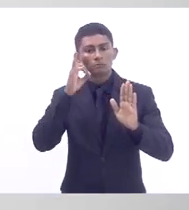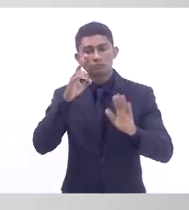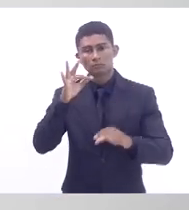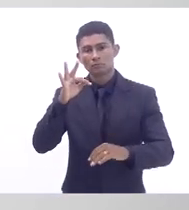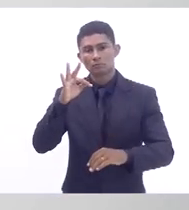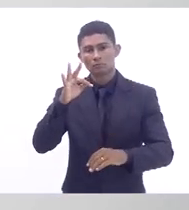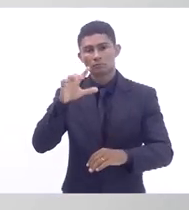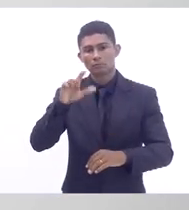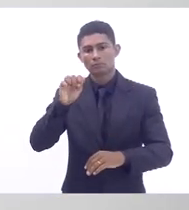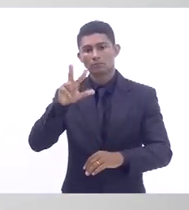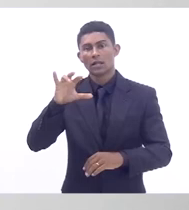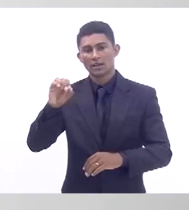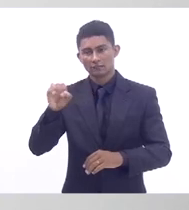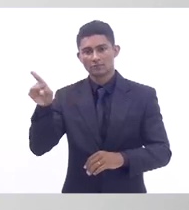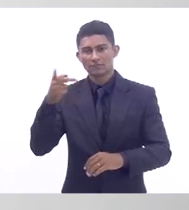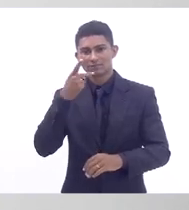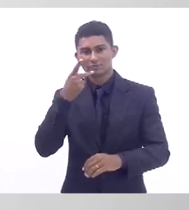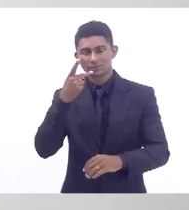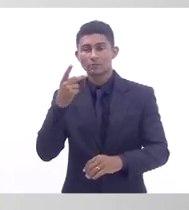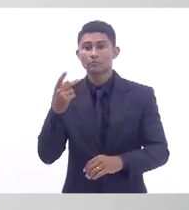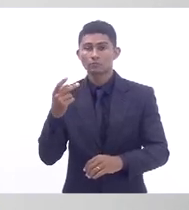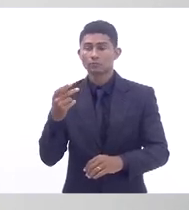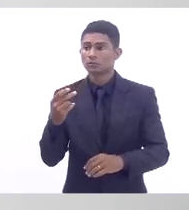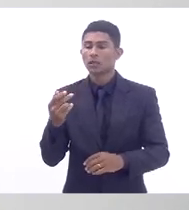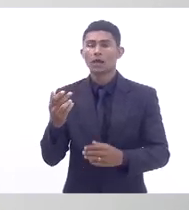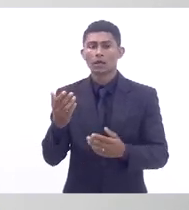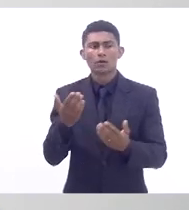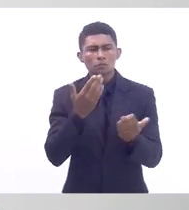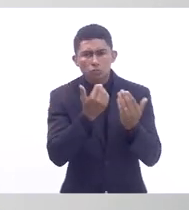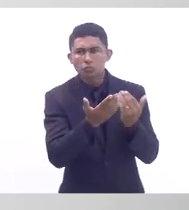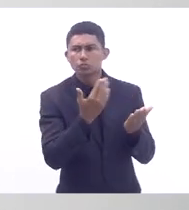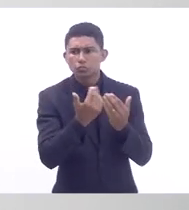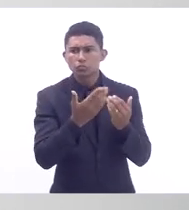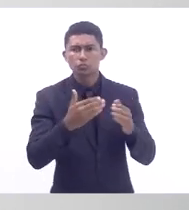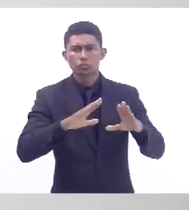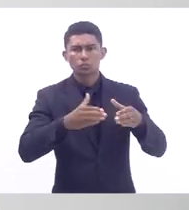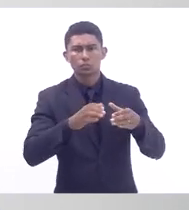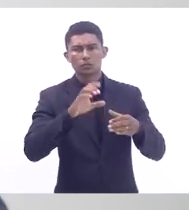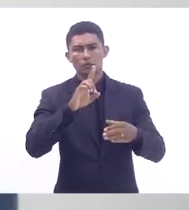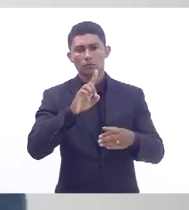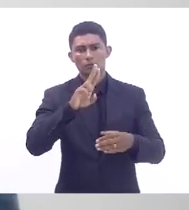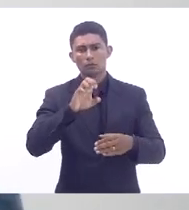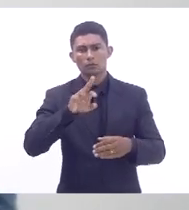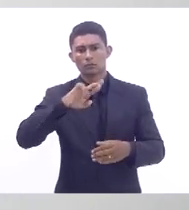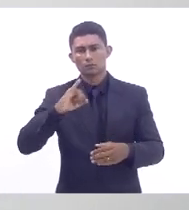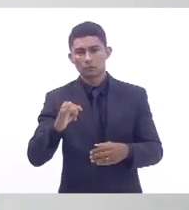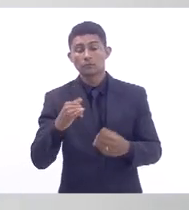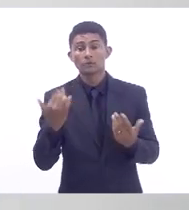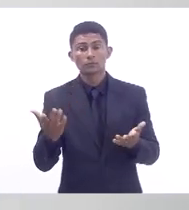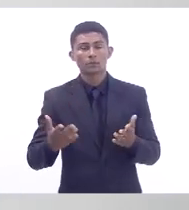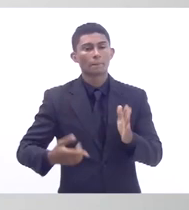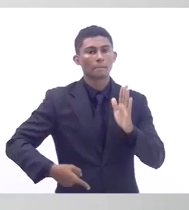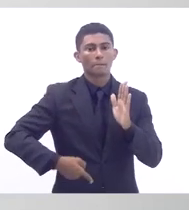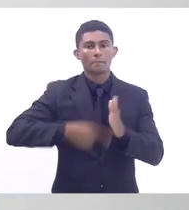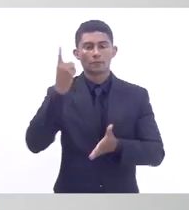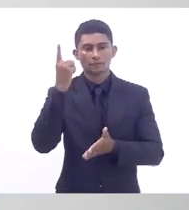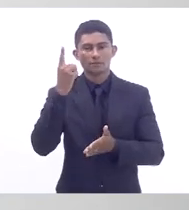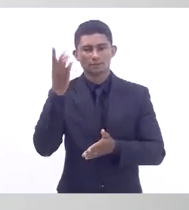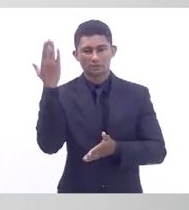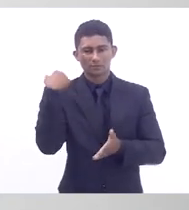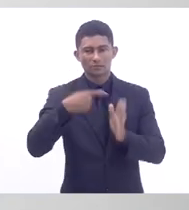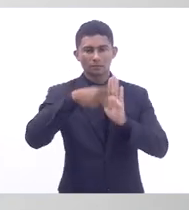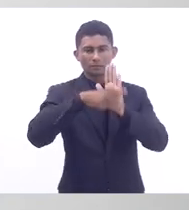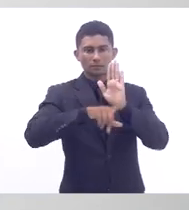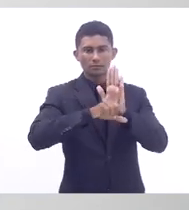Flávio serafini a gente esteve em constante diálogo ou com as doerj inclusive quando for a primeira vez que esse projeto esteve